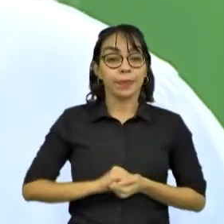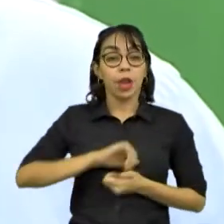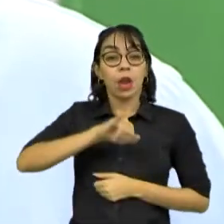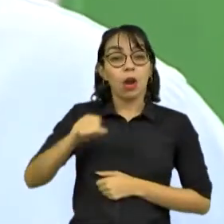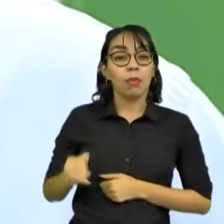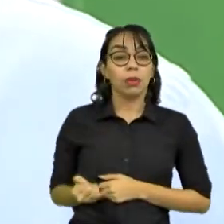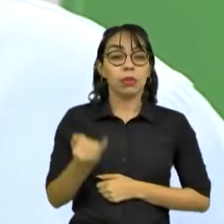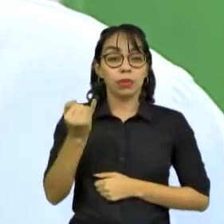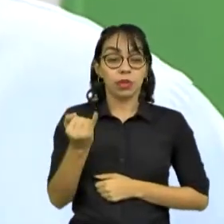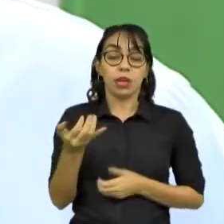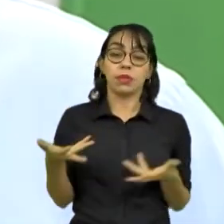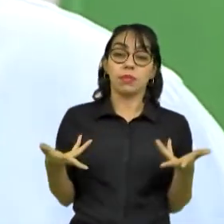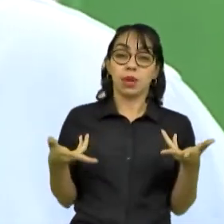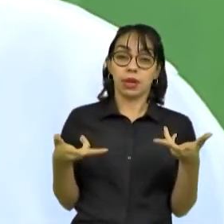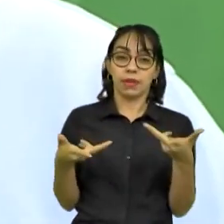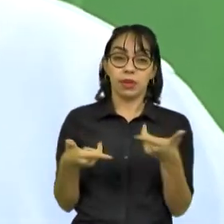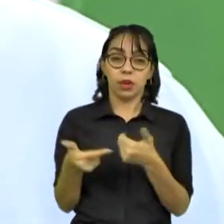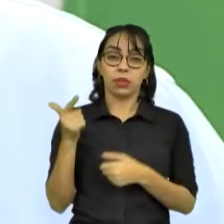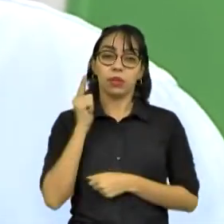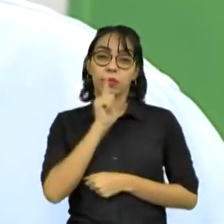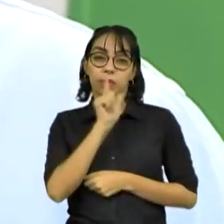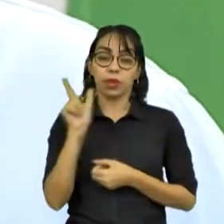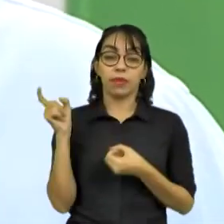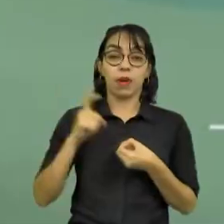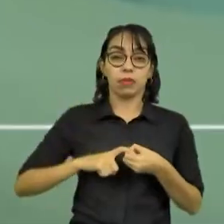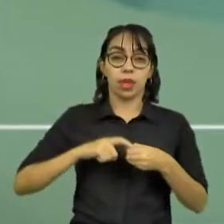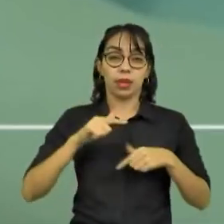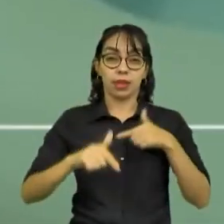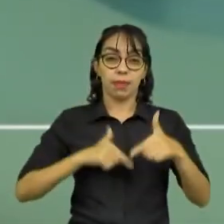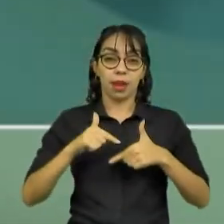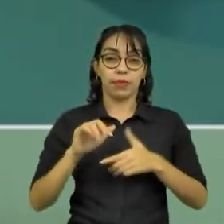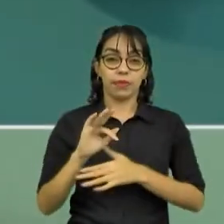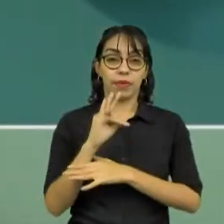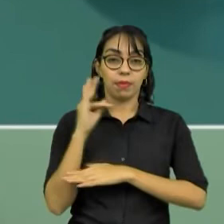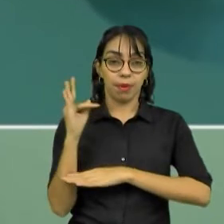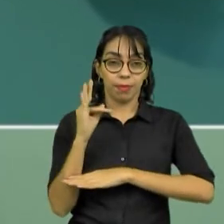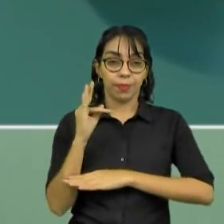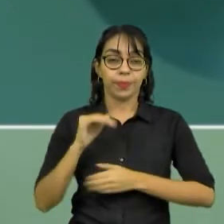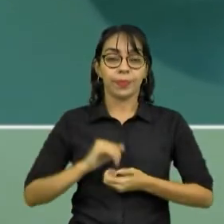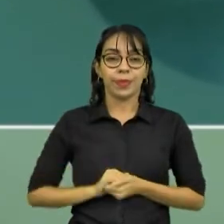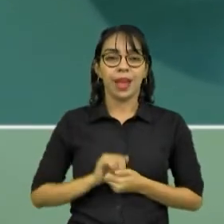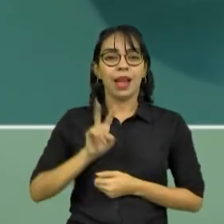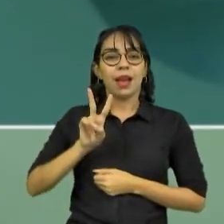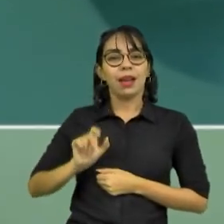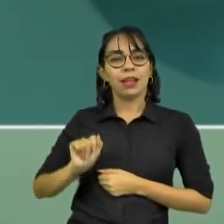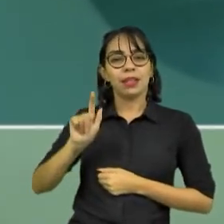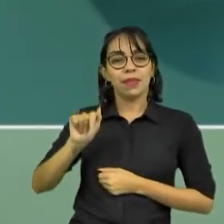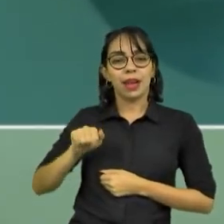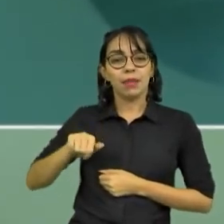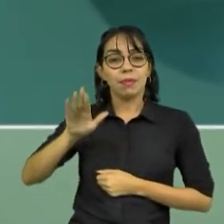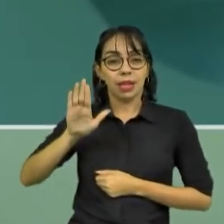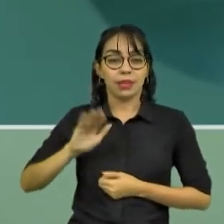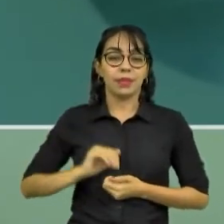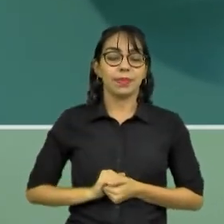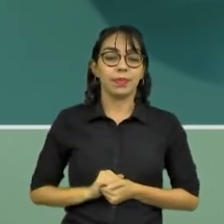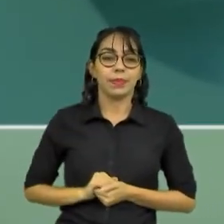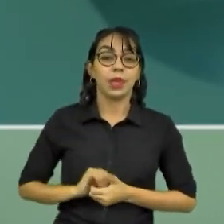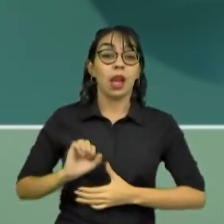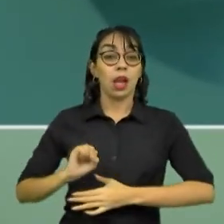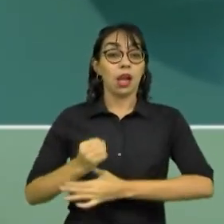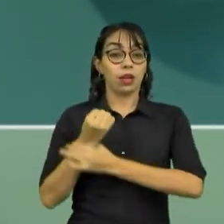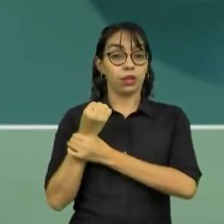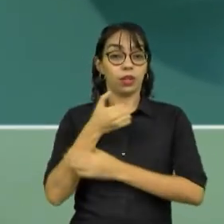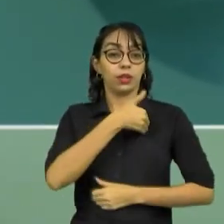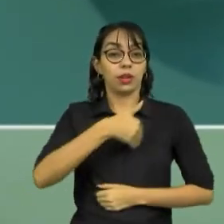esse trabalhador possa retornar ao mercado de trabalho formal. As vagas mais ofertadas são agente de segurança, segurança de